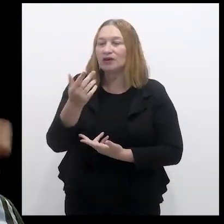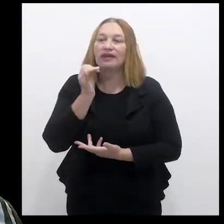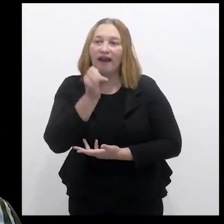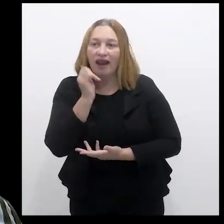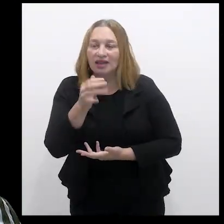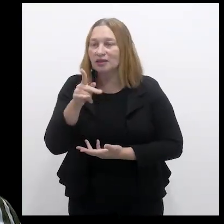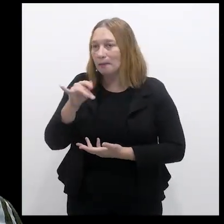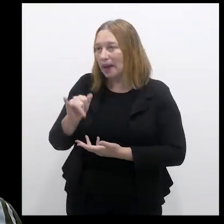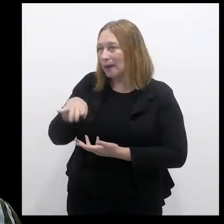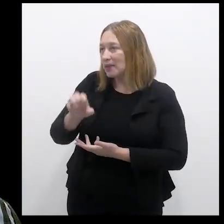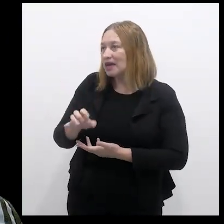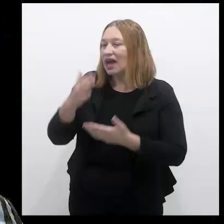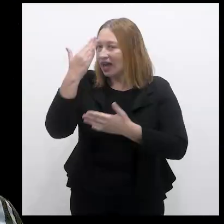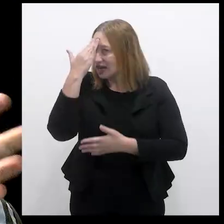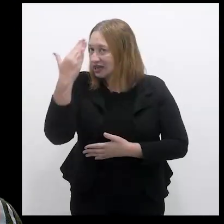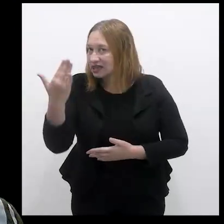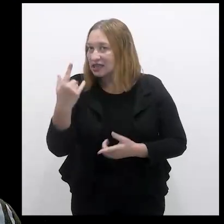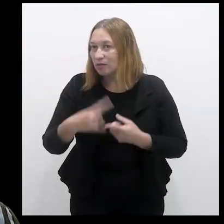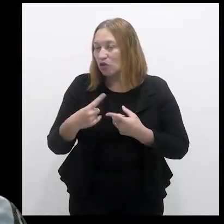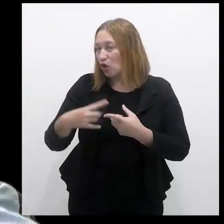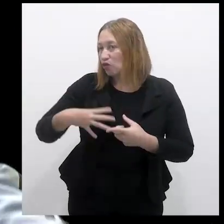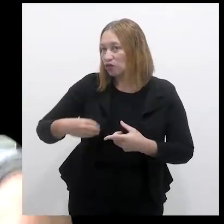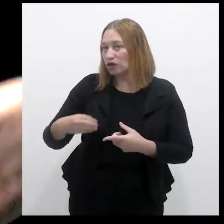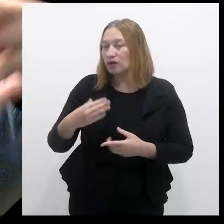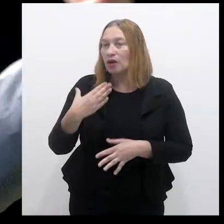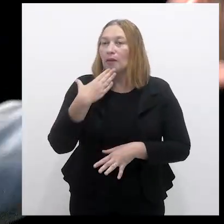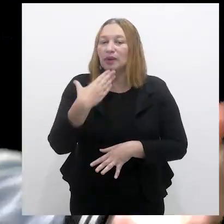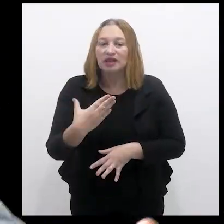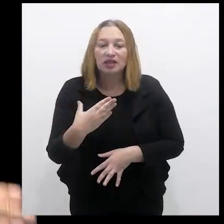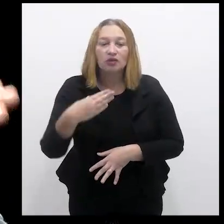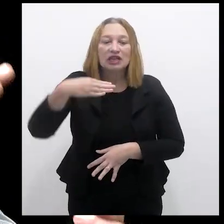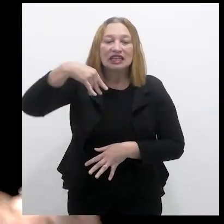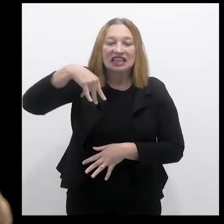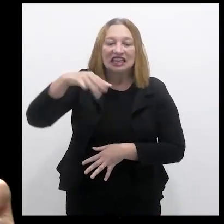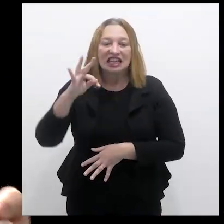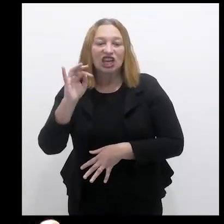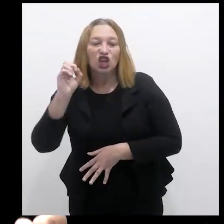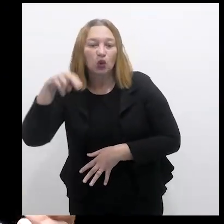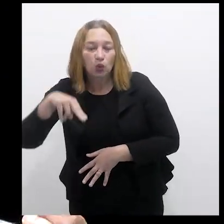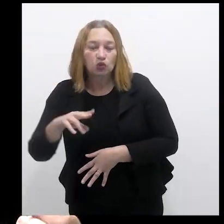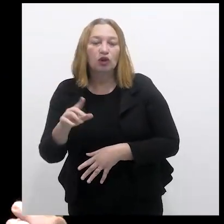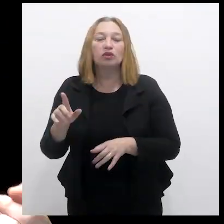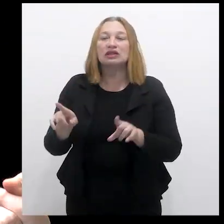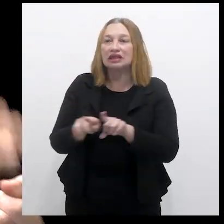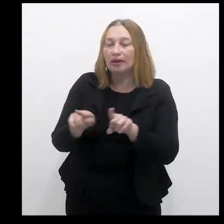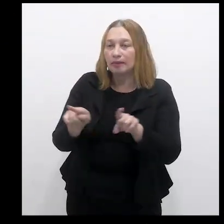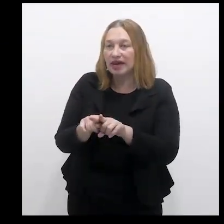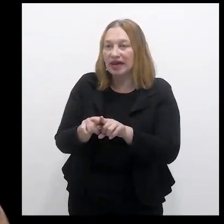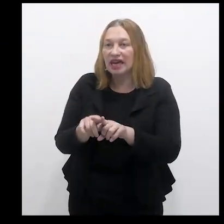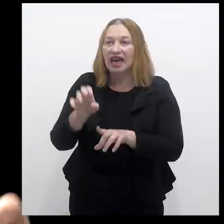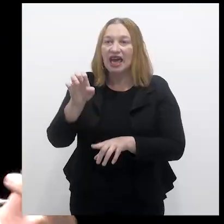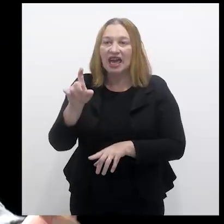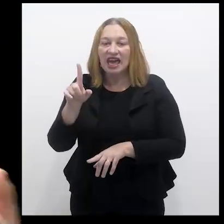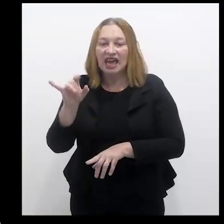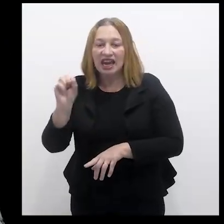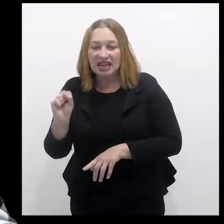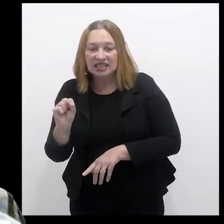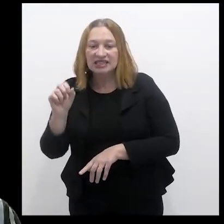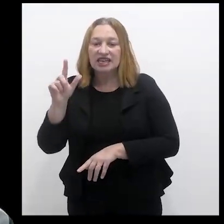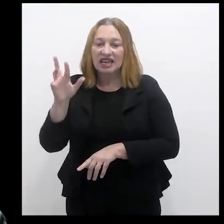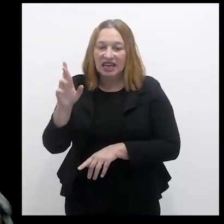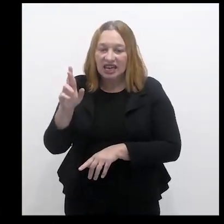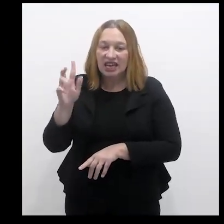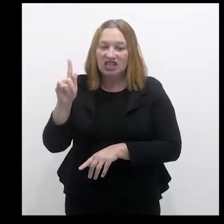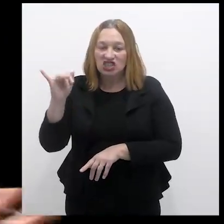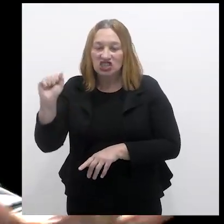ter relatos de pais e mães agradecendo que o filho chegou em casa pedindo para ouvir Milton Nascimento, pedindo para ouvir Elis Regina, pedindo para ouvir Rita